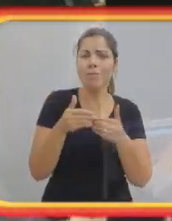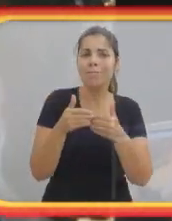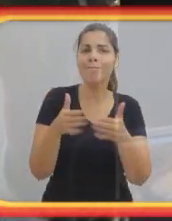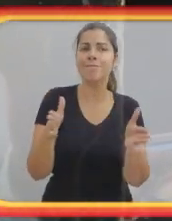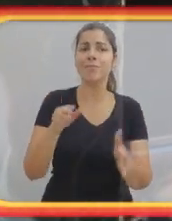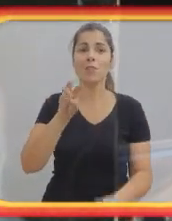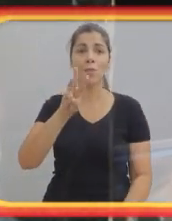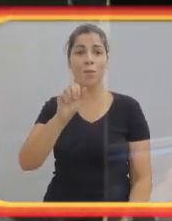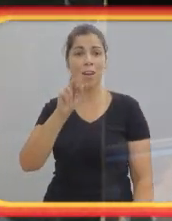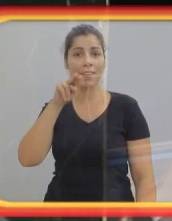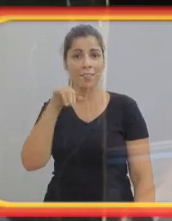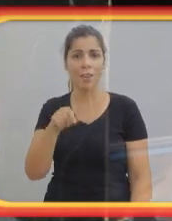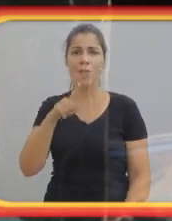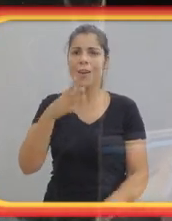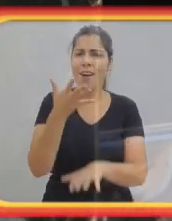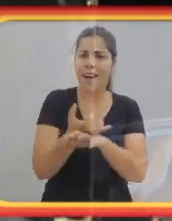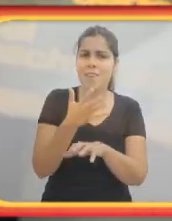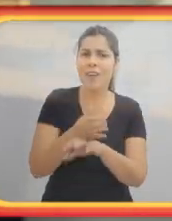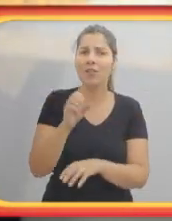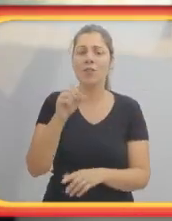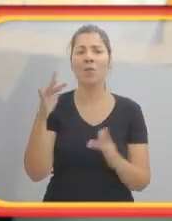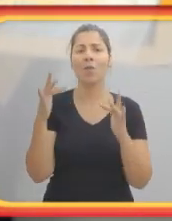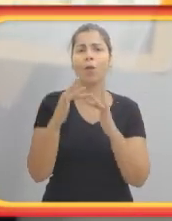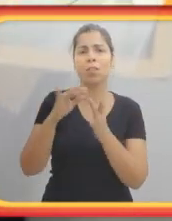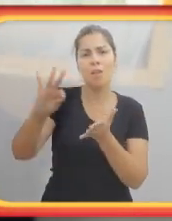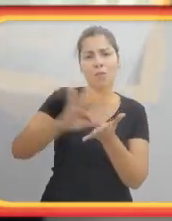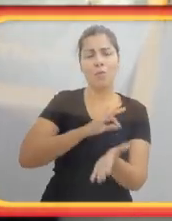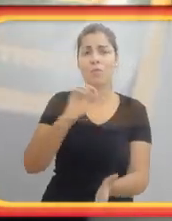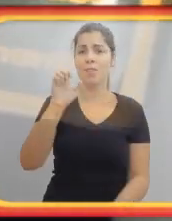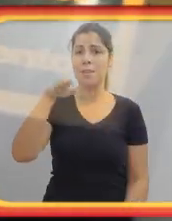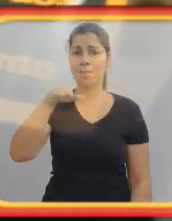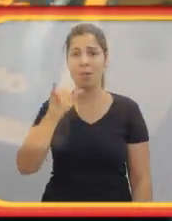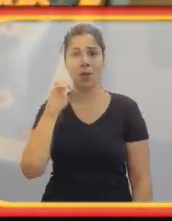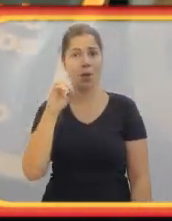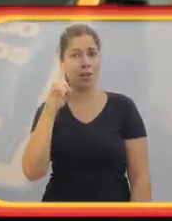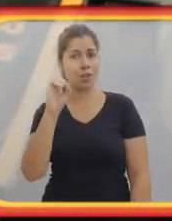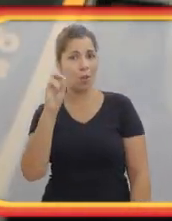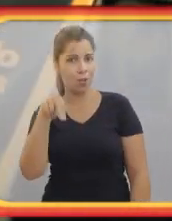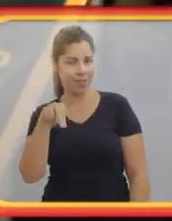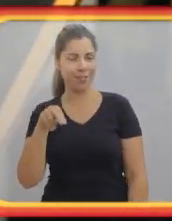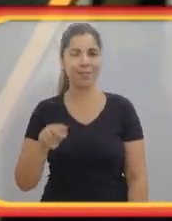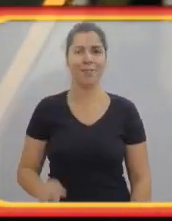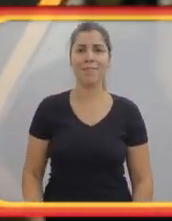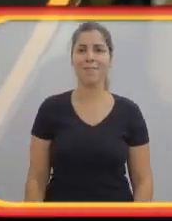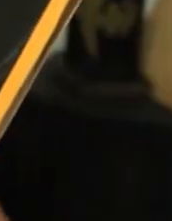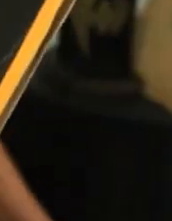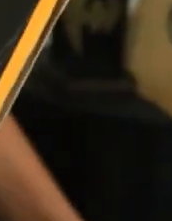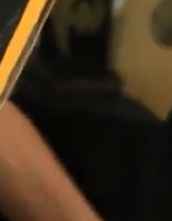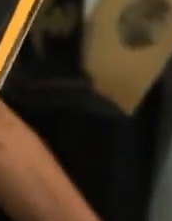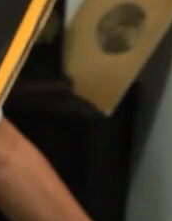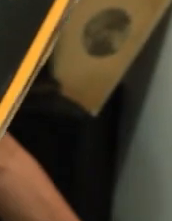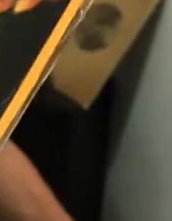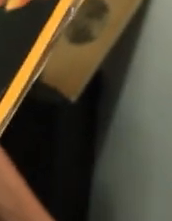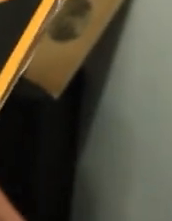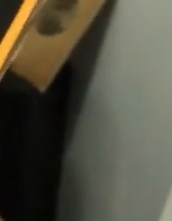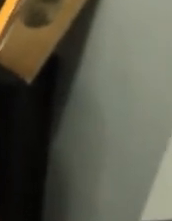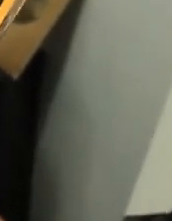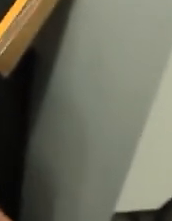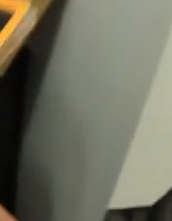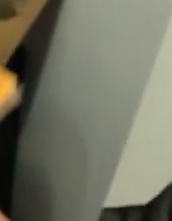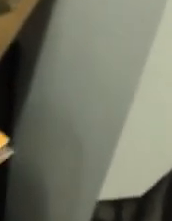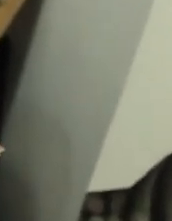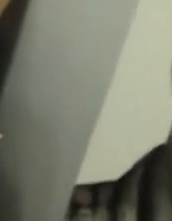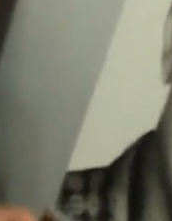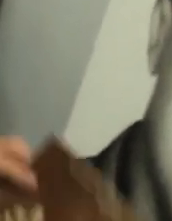entendeu? Esses 4 discos foram gravados nos meus 4 anos pela EMAI Odeon. O Tributo ao Jacó do Bandolim foi lançado pela Warner, mas